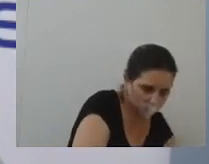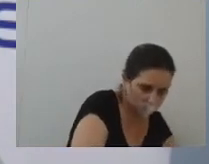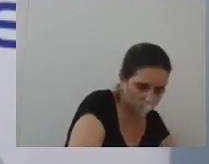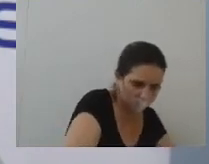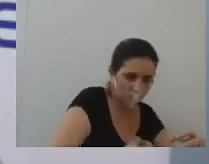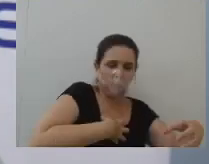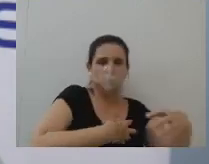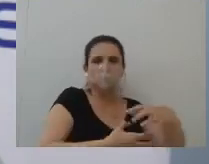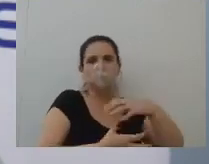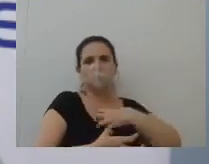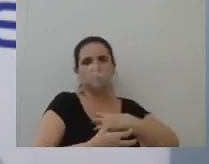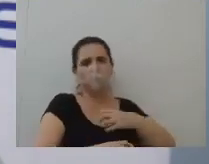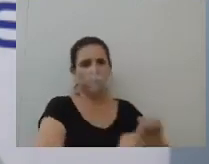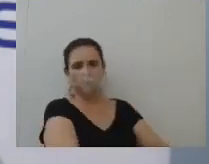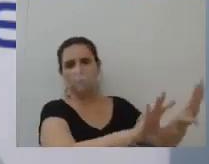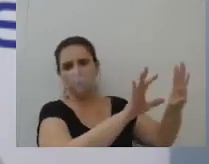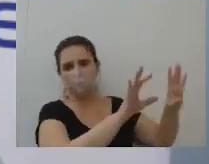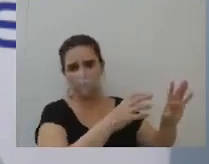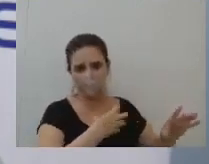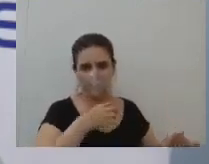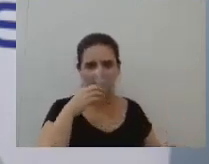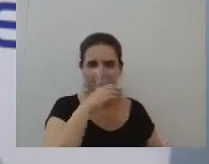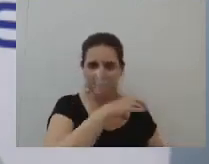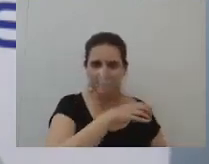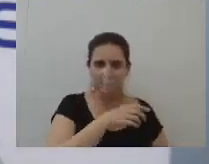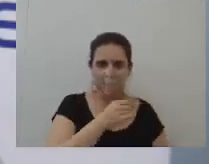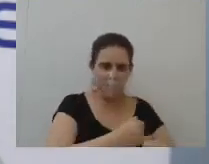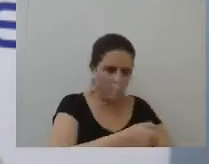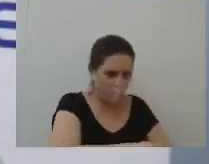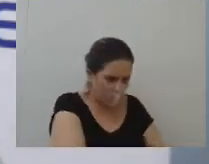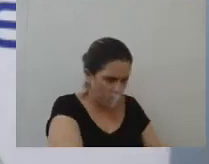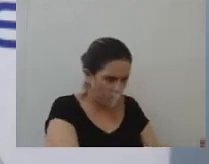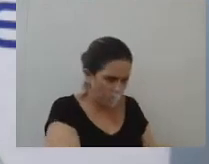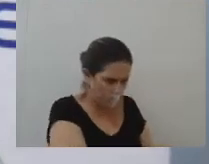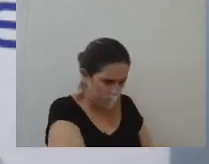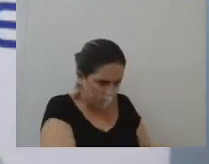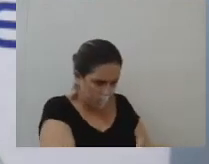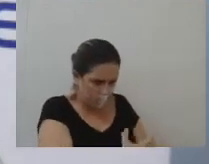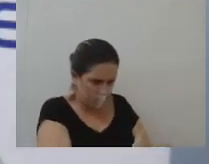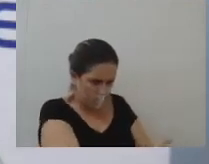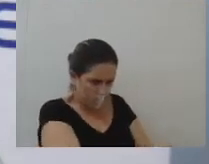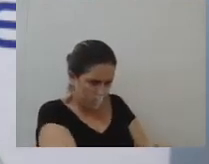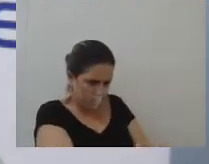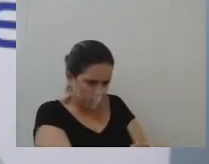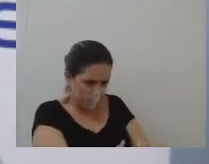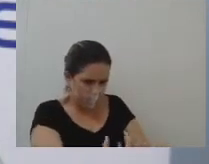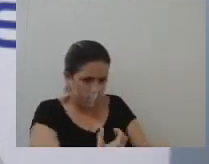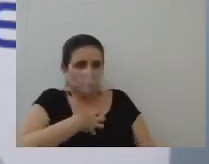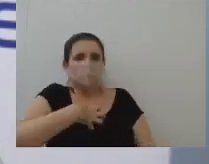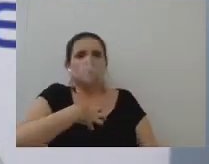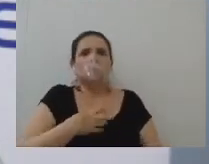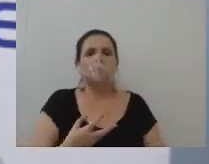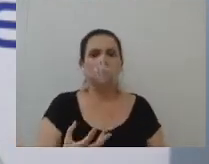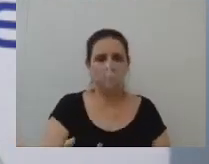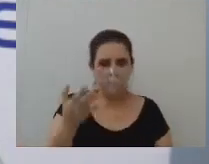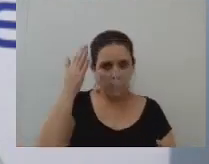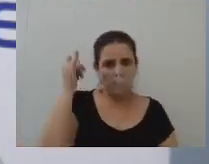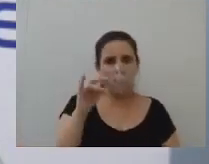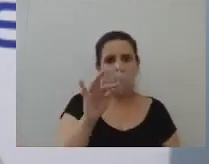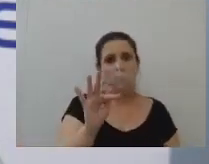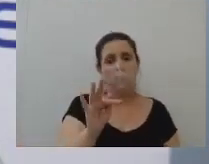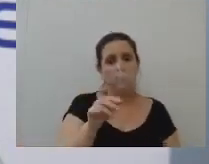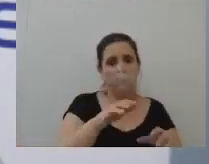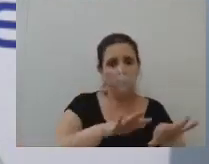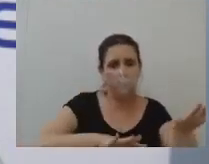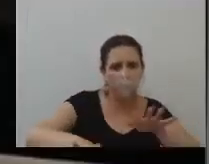vai sentir o calor fluindo pela sua mão. E aí eu digo que existe um fluxo de energia. Esse fluxo aqui está